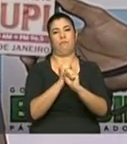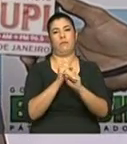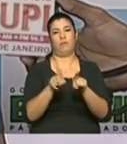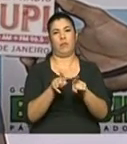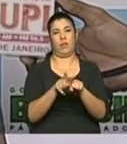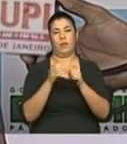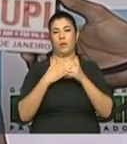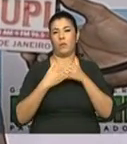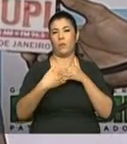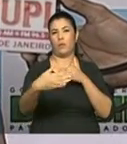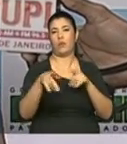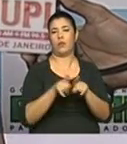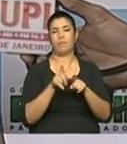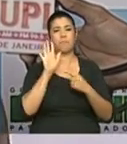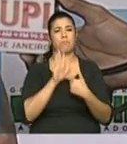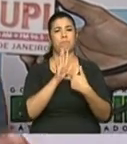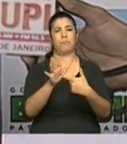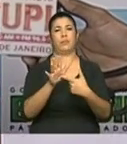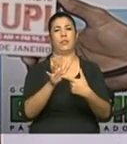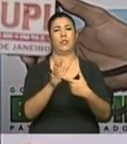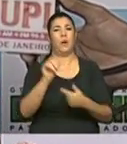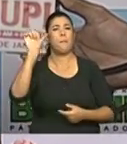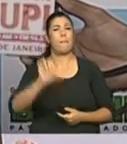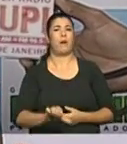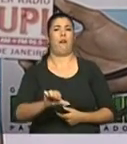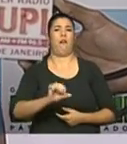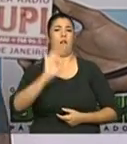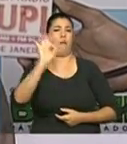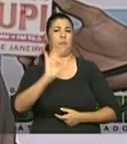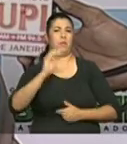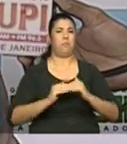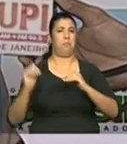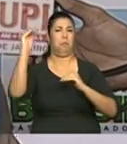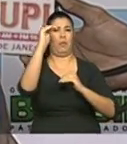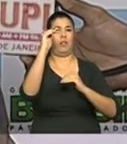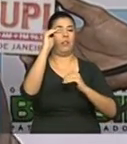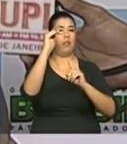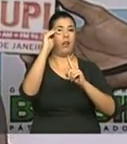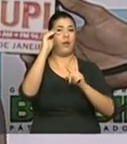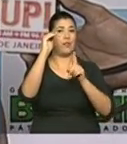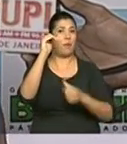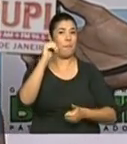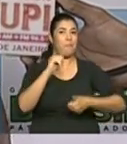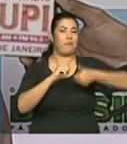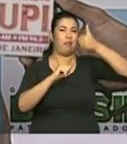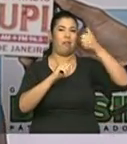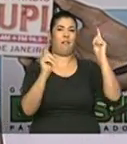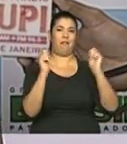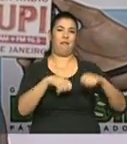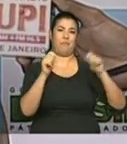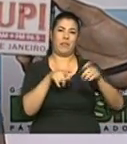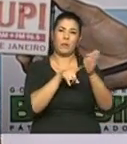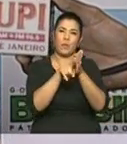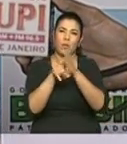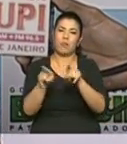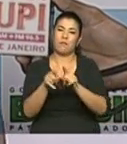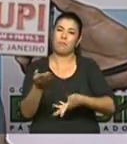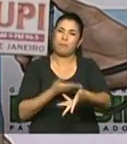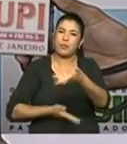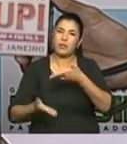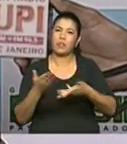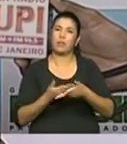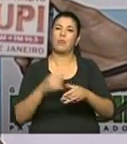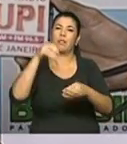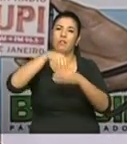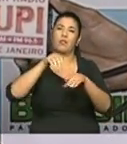elas não reproduzem uma piora na situação da doença, mas uma melhora da capacidade de diagnóstico e de tratamento